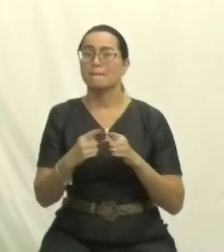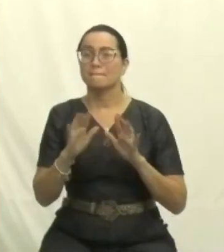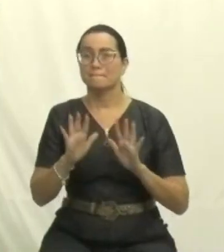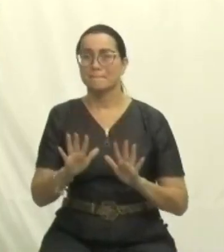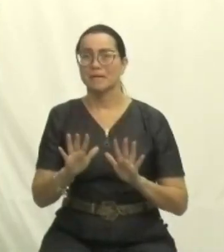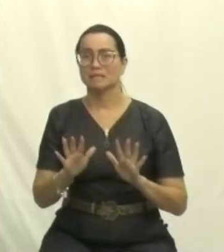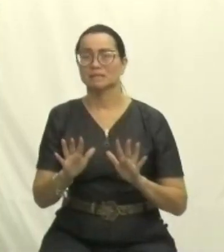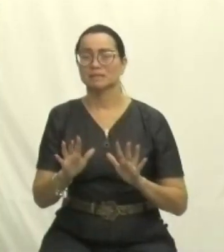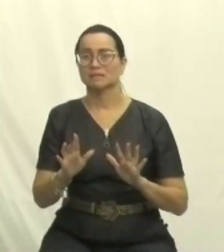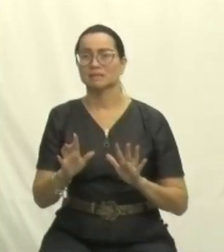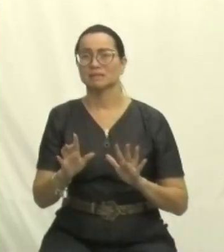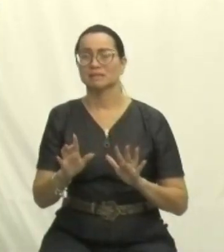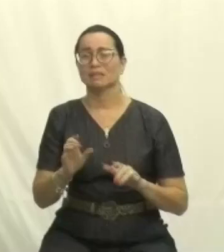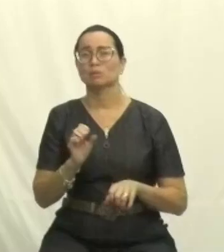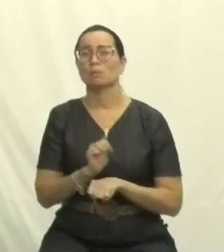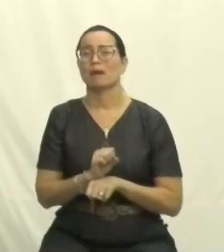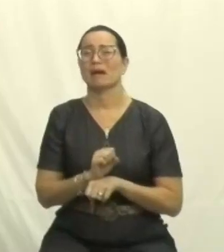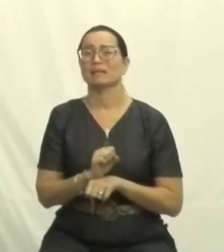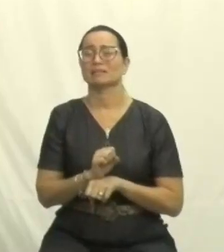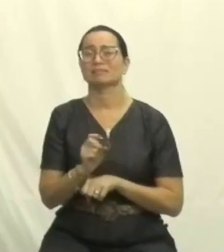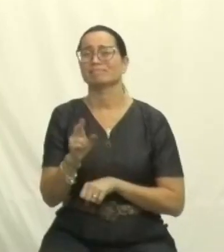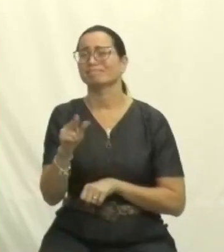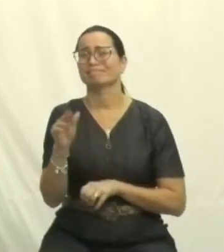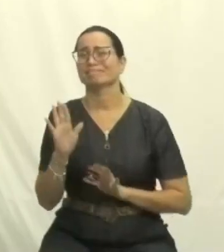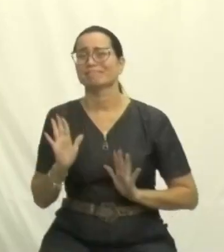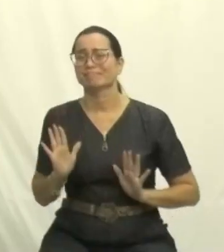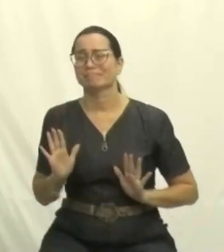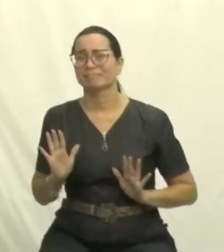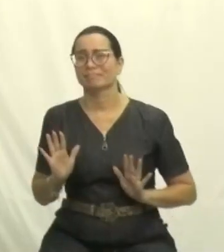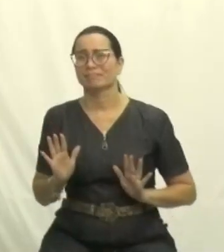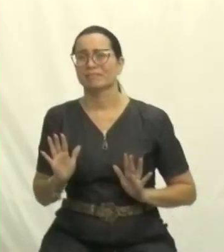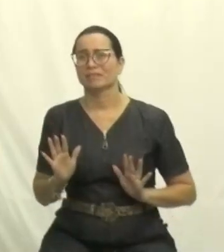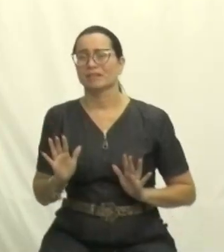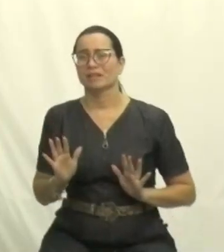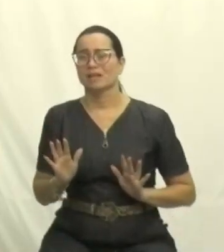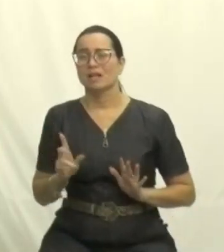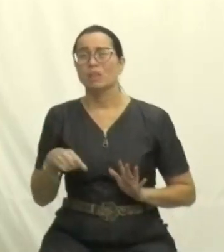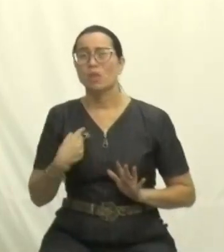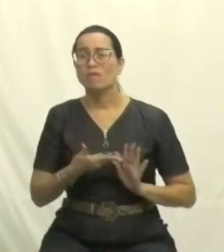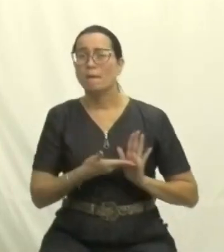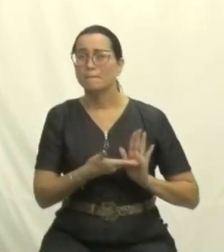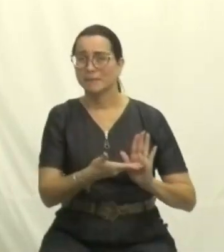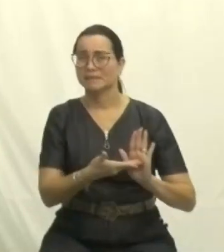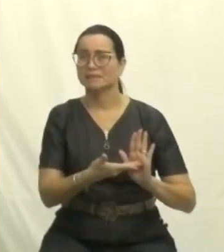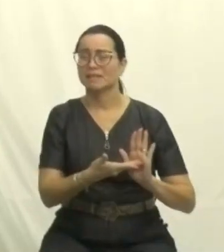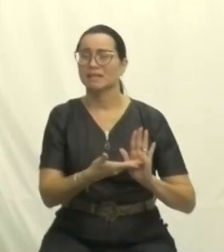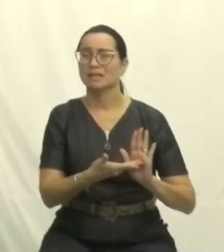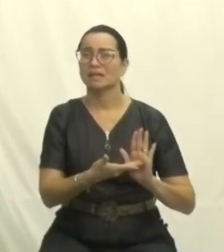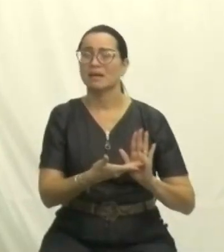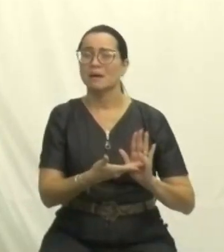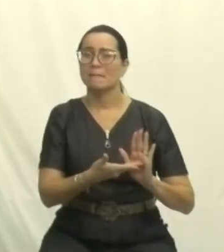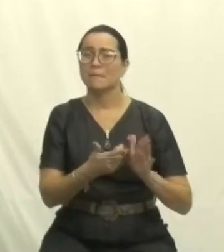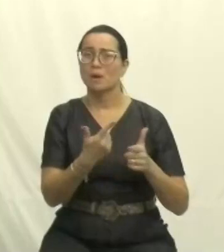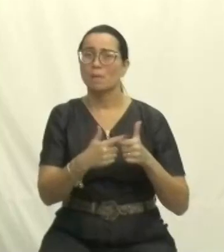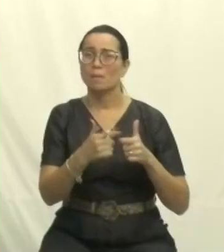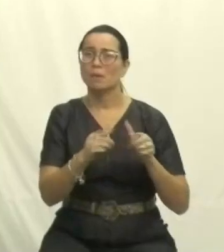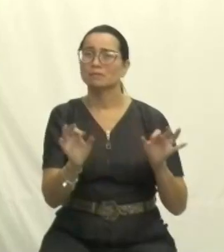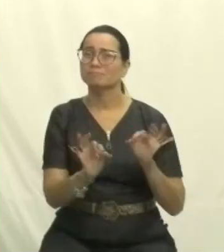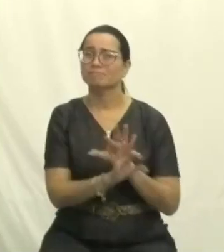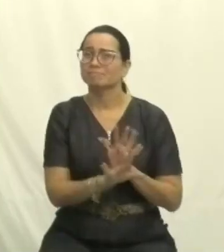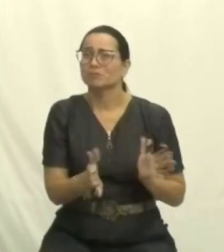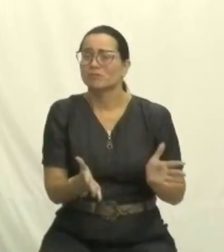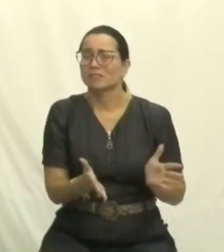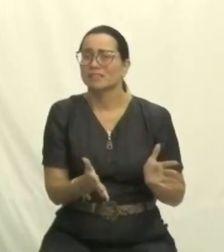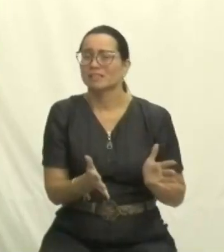que não morra no requerimento. Que não morra no requerimento. Vamos apresentar algo para solucionar o problema daquela comunidade,